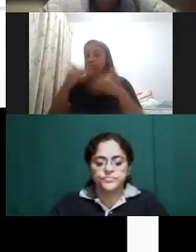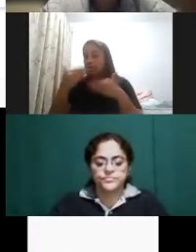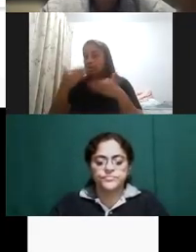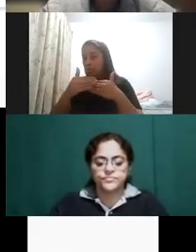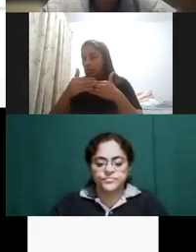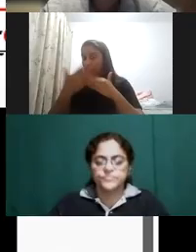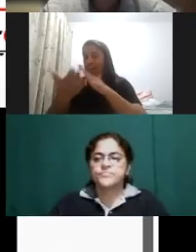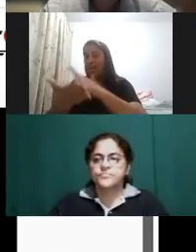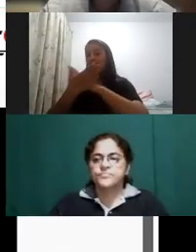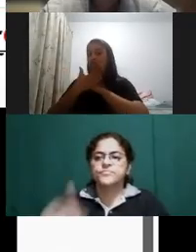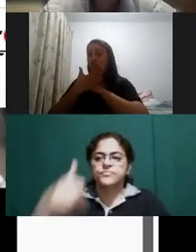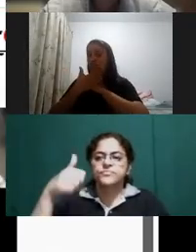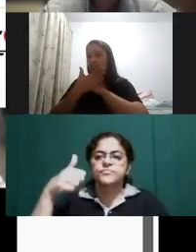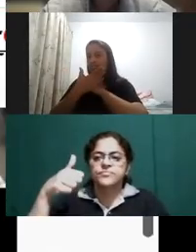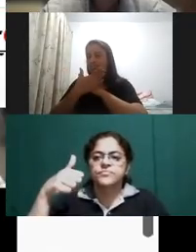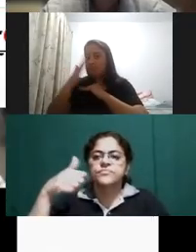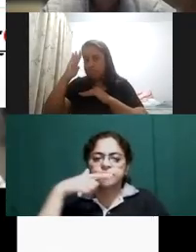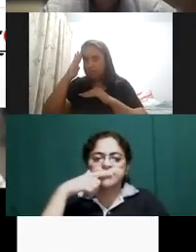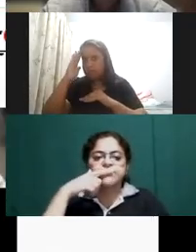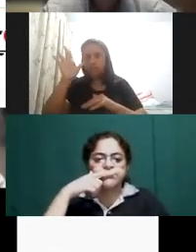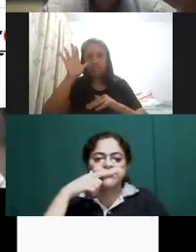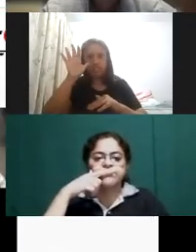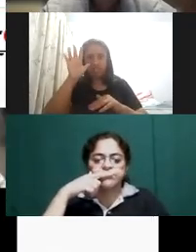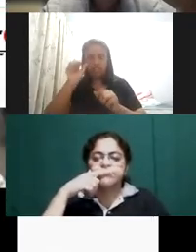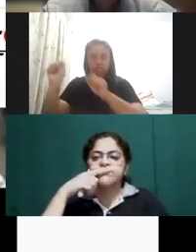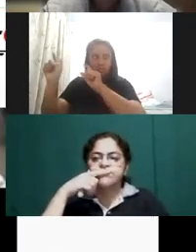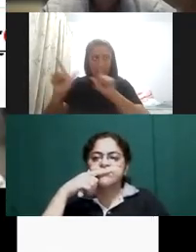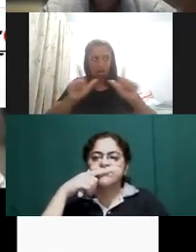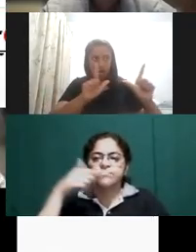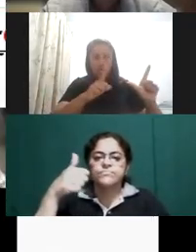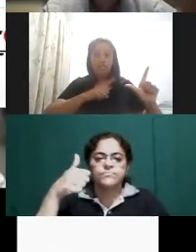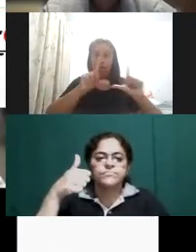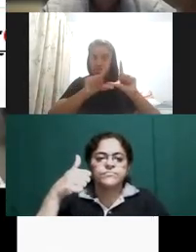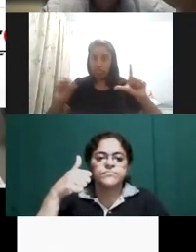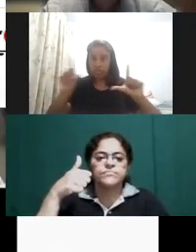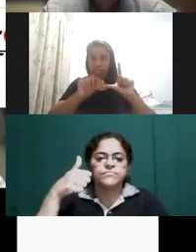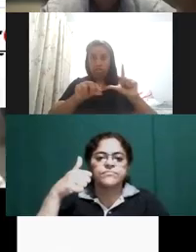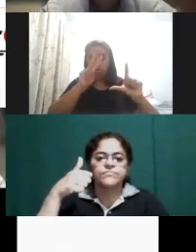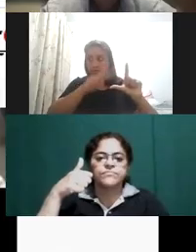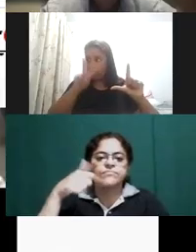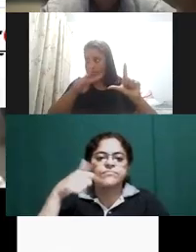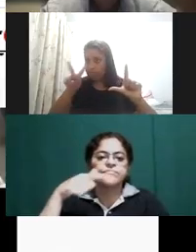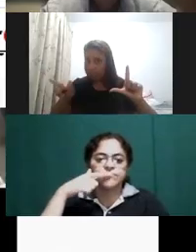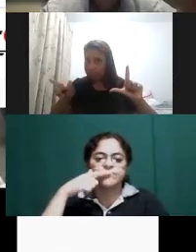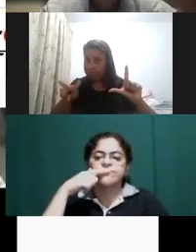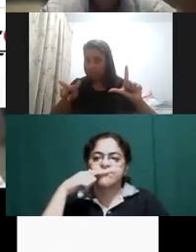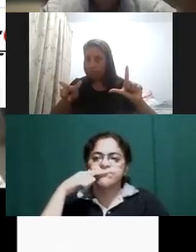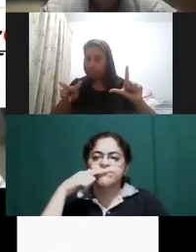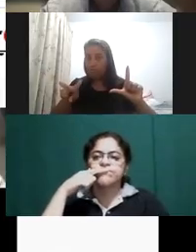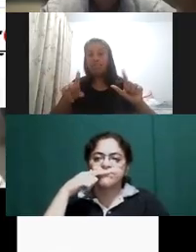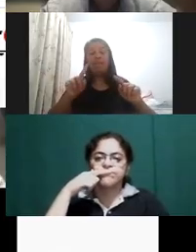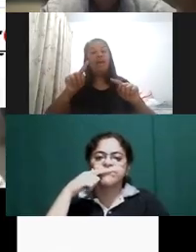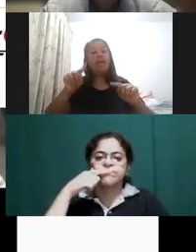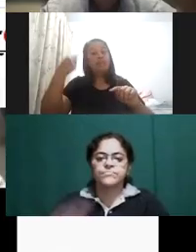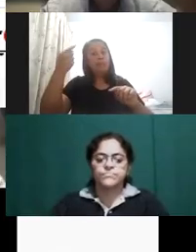análise. Pode ser até que eu peça alguma dessas, entendeu? Então, vocês vão... hoje iremos trabalhar com análise de exercícios